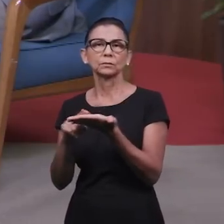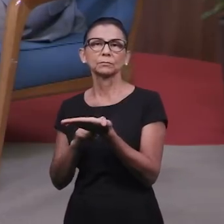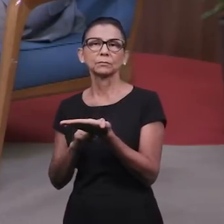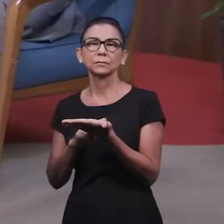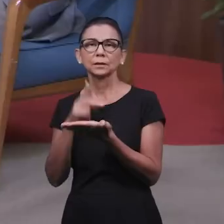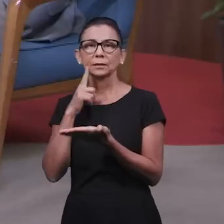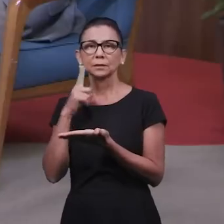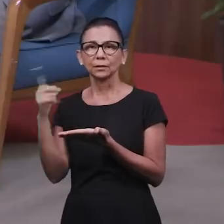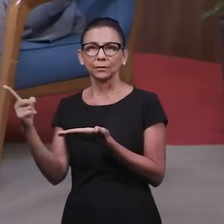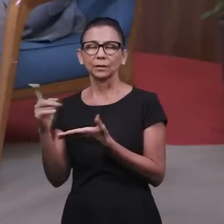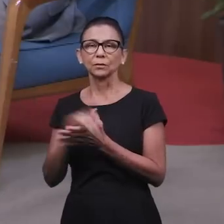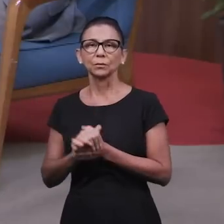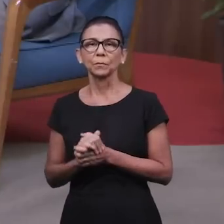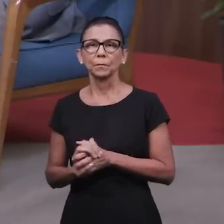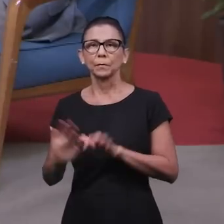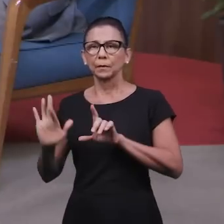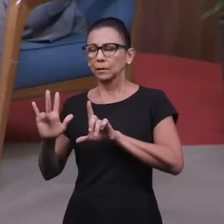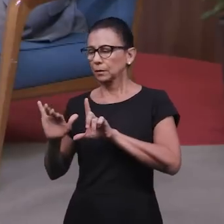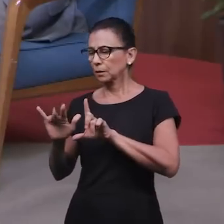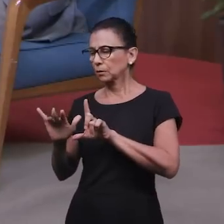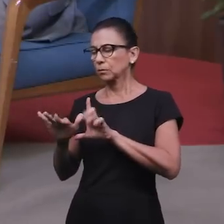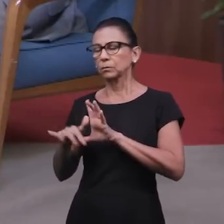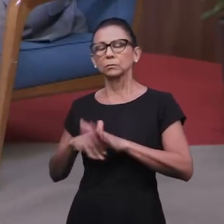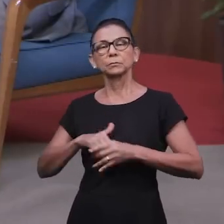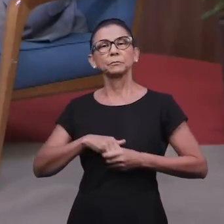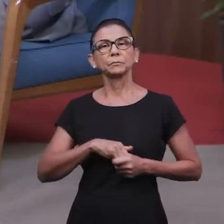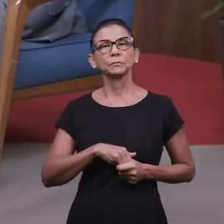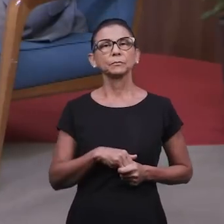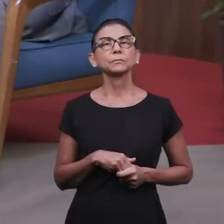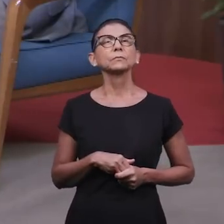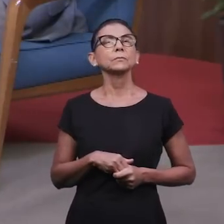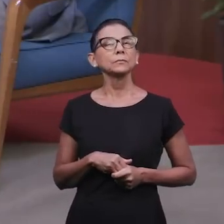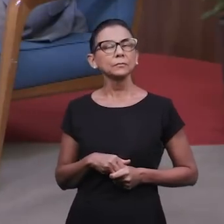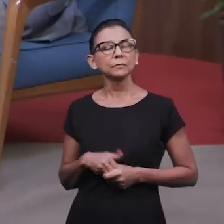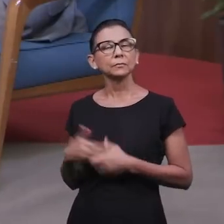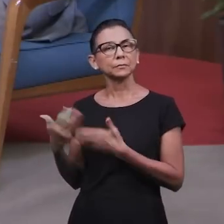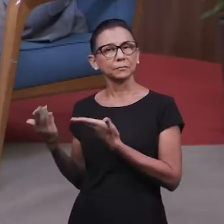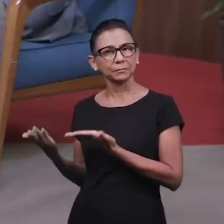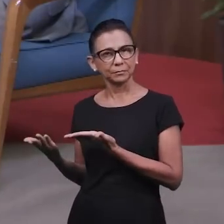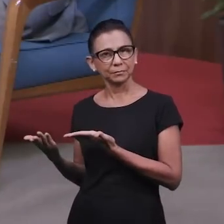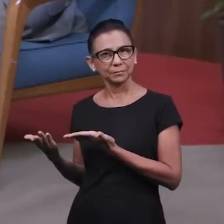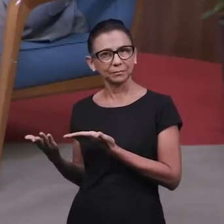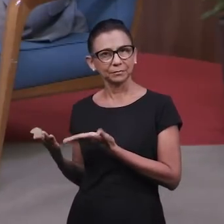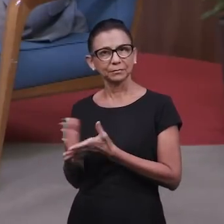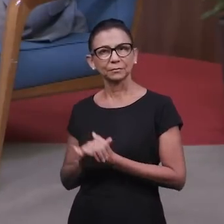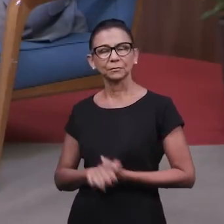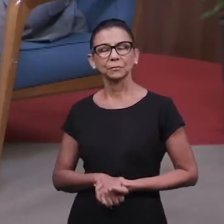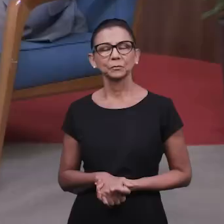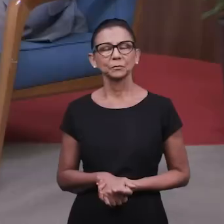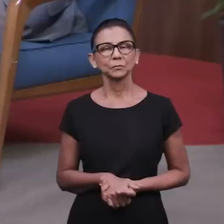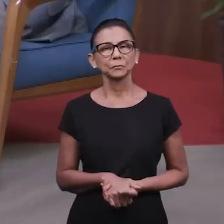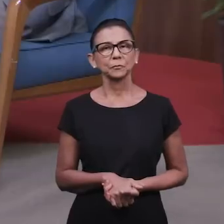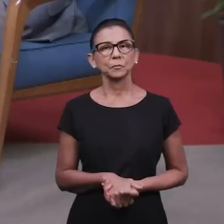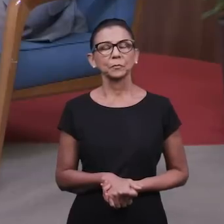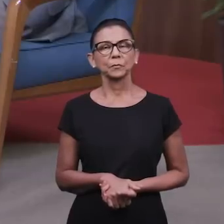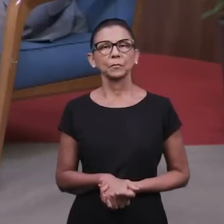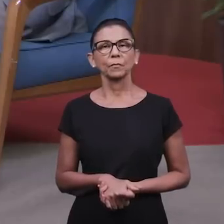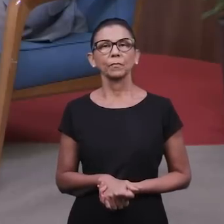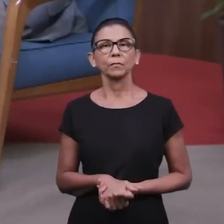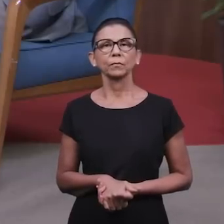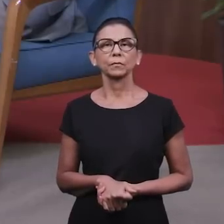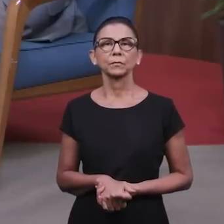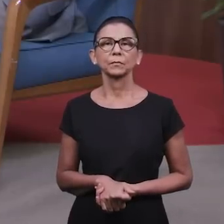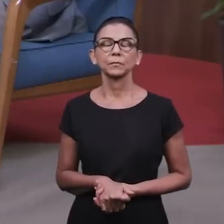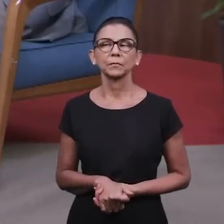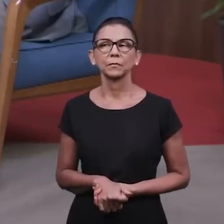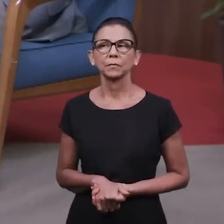que está aparecendo aí na tela um QR Code, esse quadradinho aí branco e pretinho, pintadinho, né? Muito bem, esse QR Code,